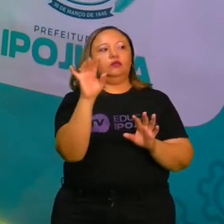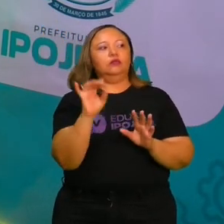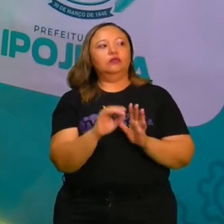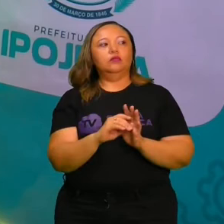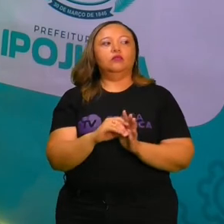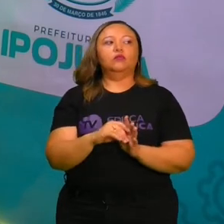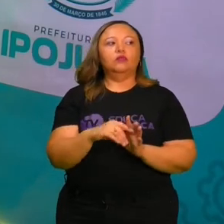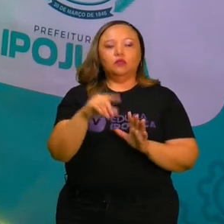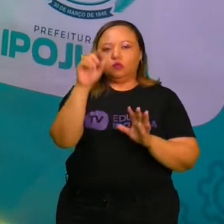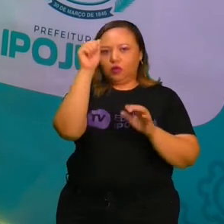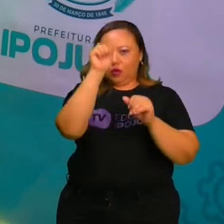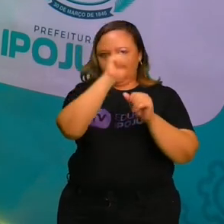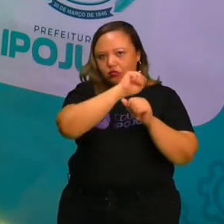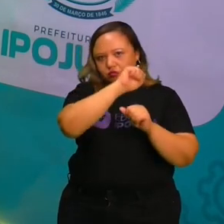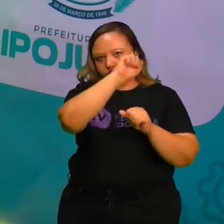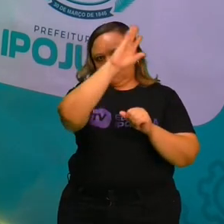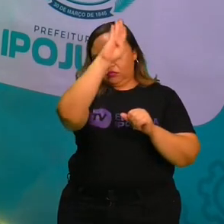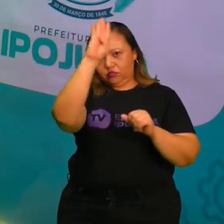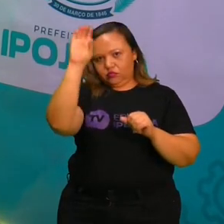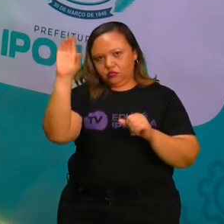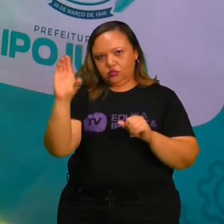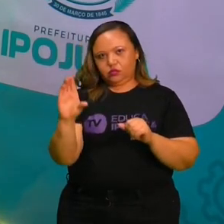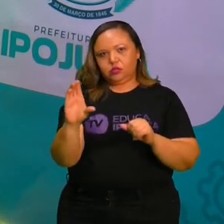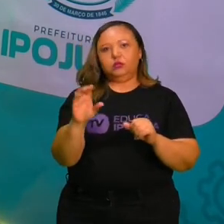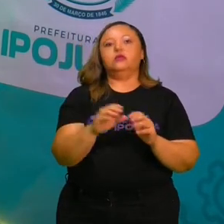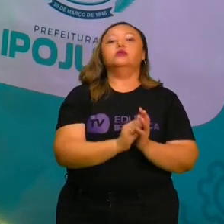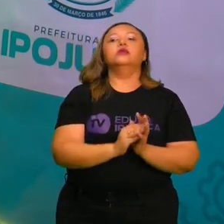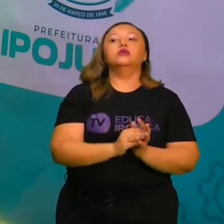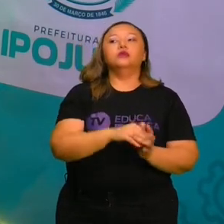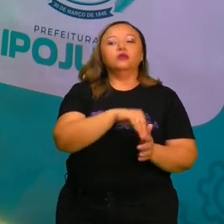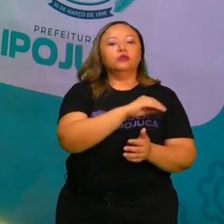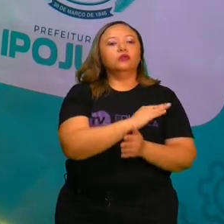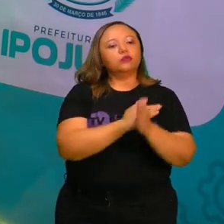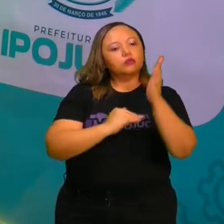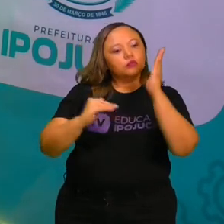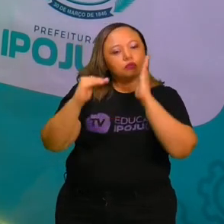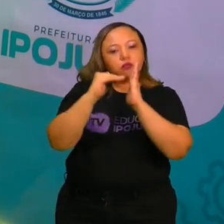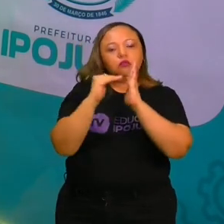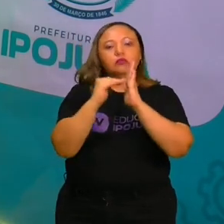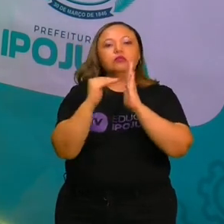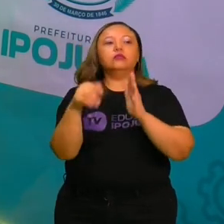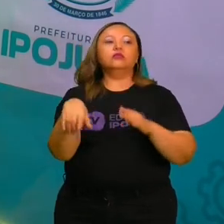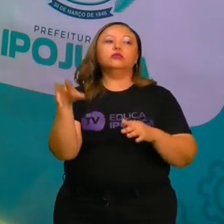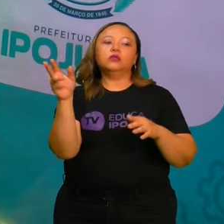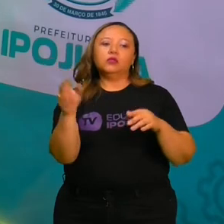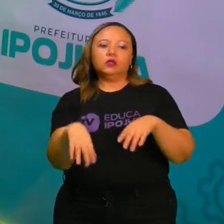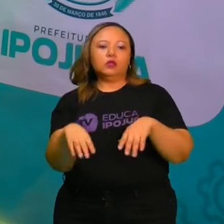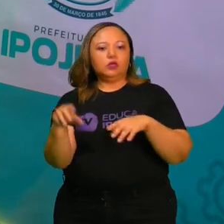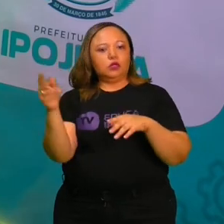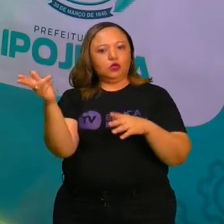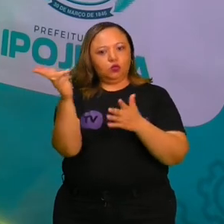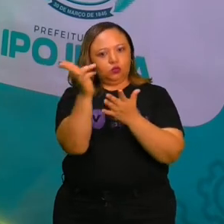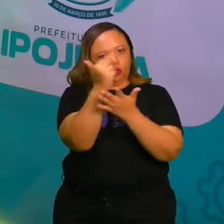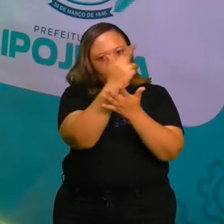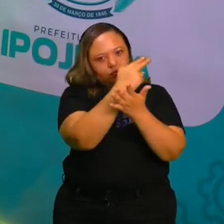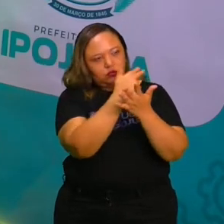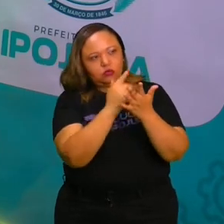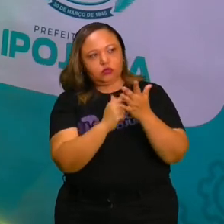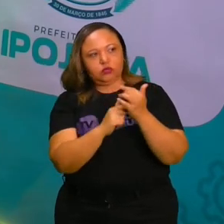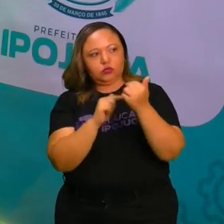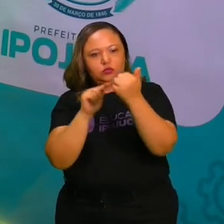aqui, o alfabeto completinho. E aqui a gente é só observar aqui e